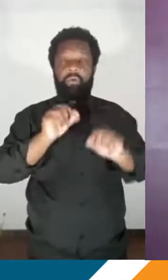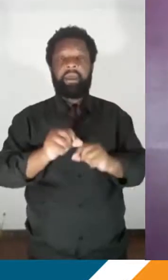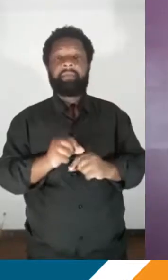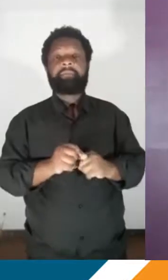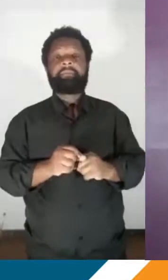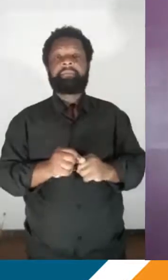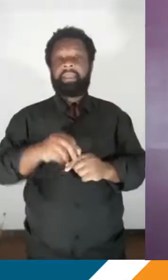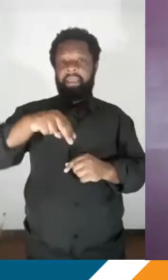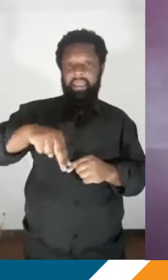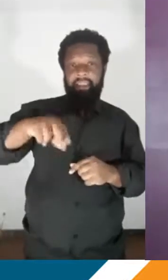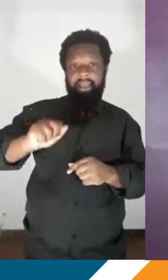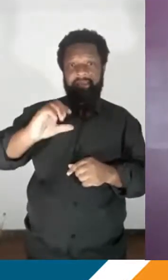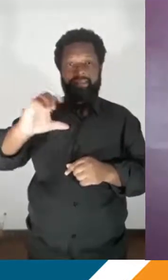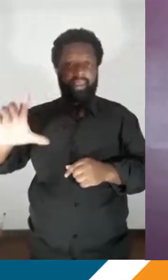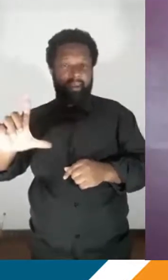litro de